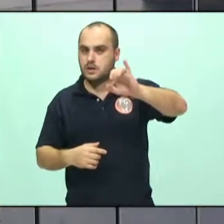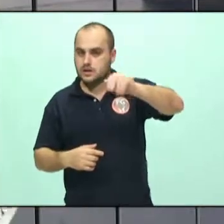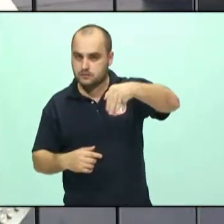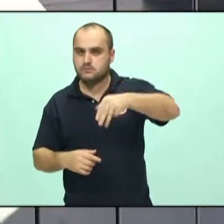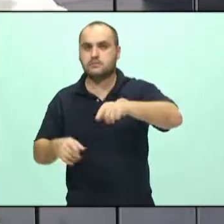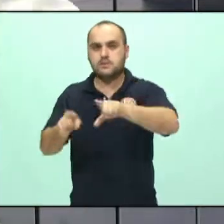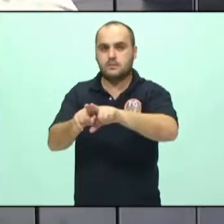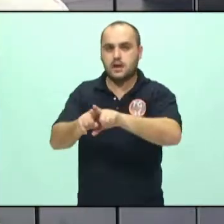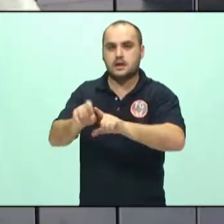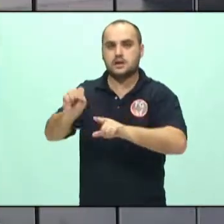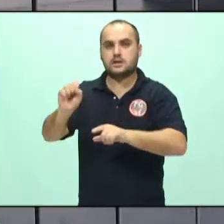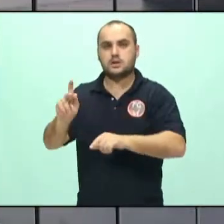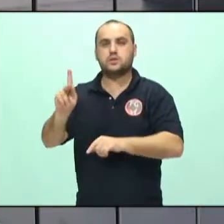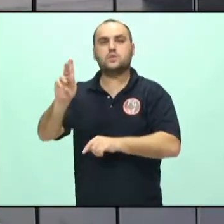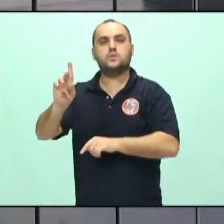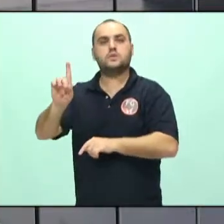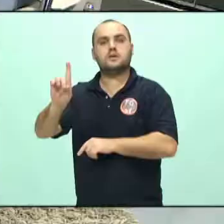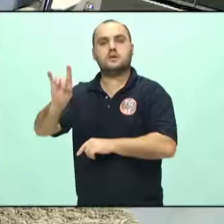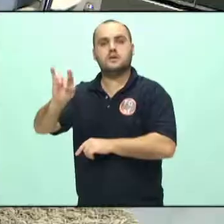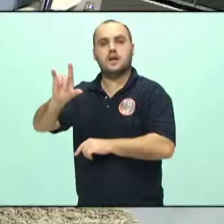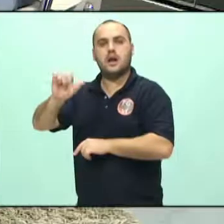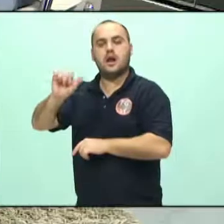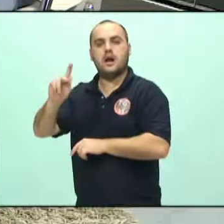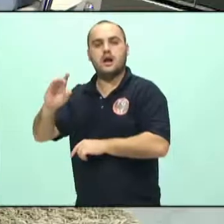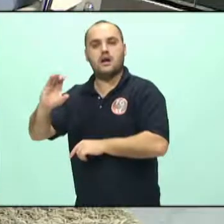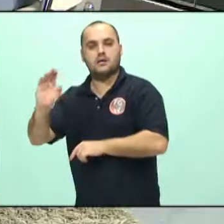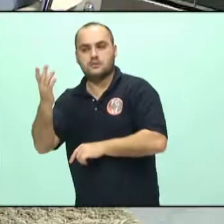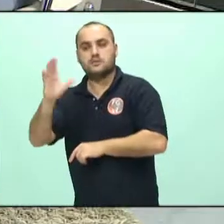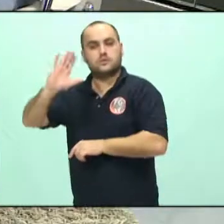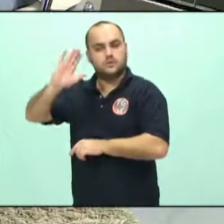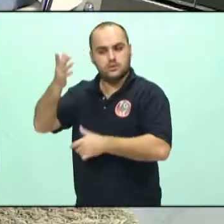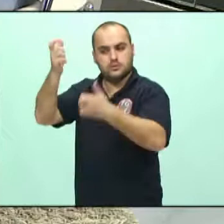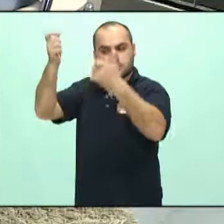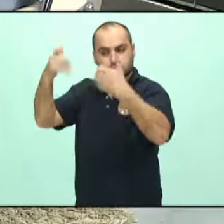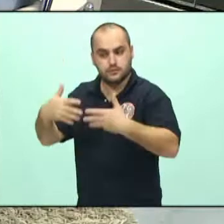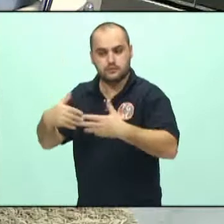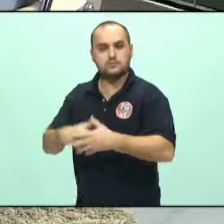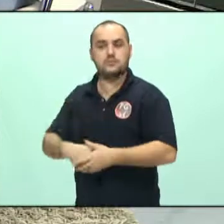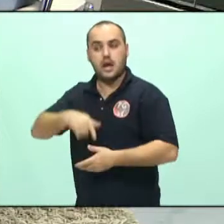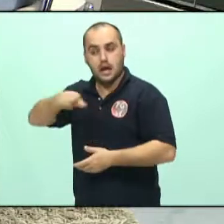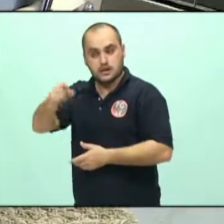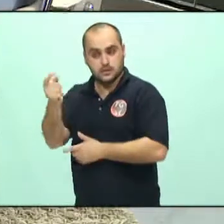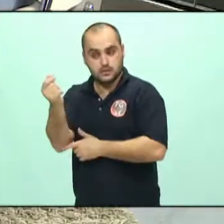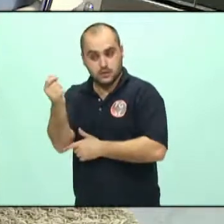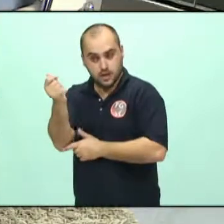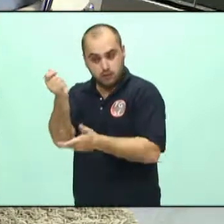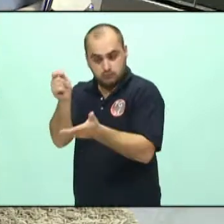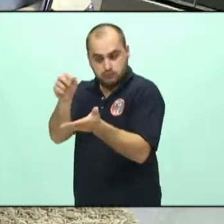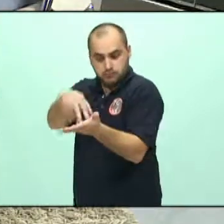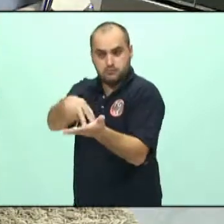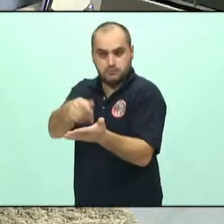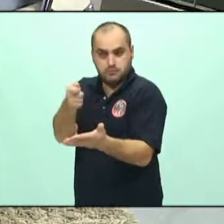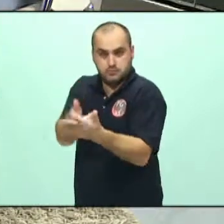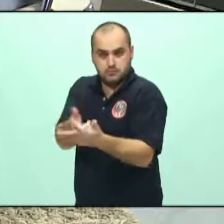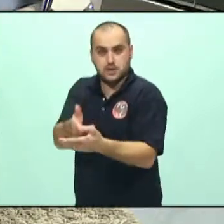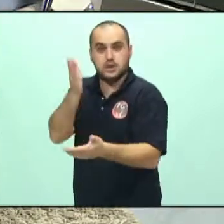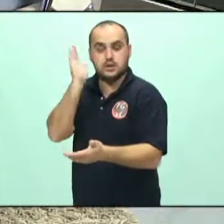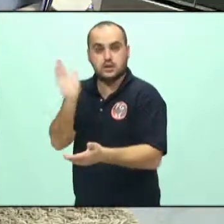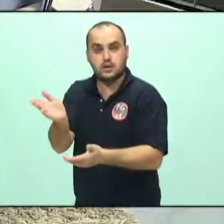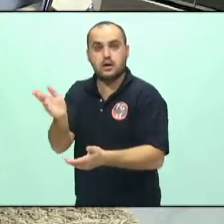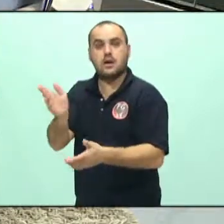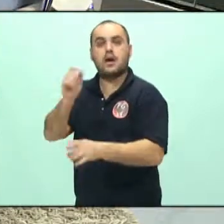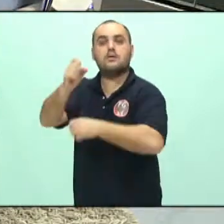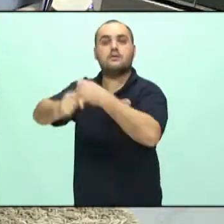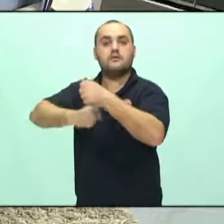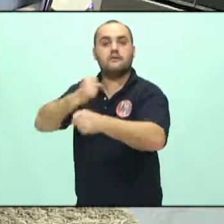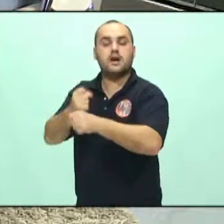nós já vamos provisionar esse recurso para manter, nós já vamos provisionar no orçamento do Estado para o ano que